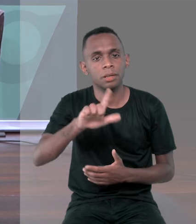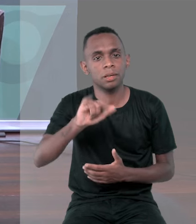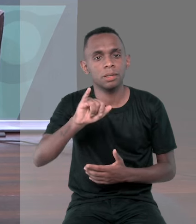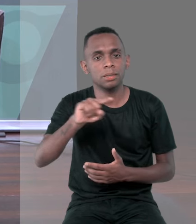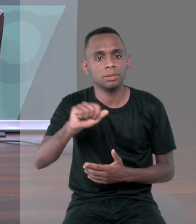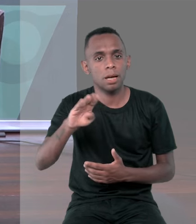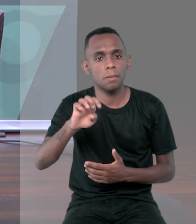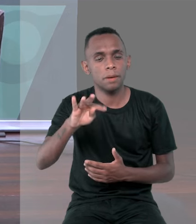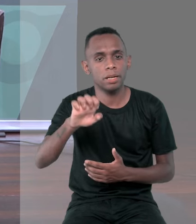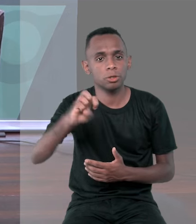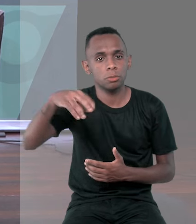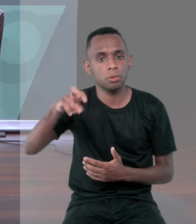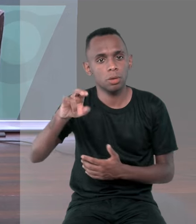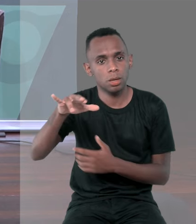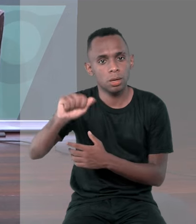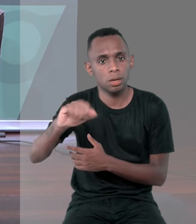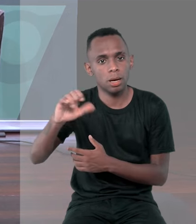Elizabeth Moreira de Castro.